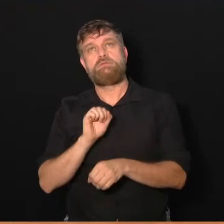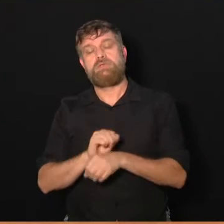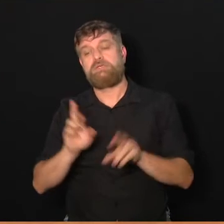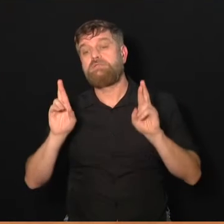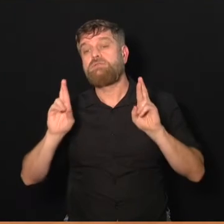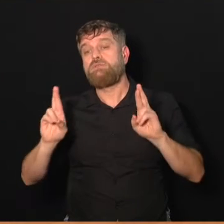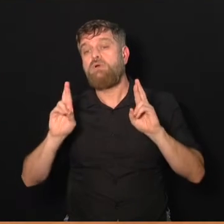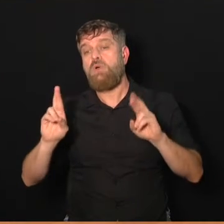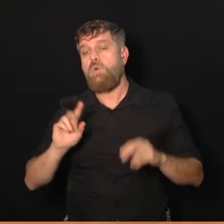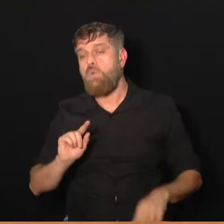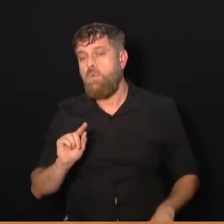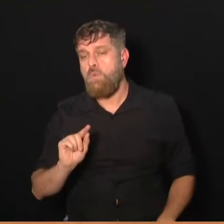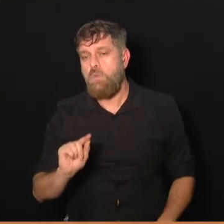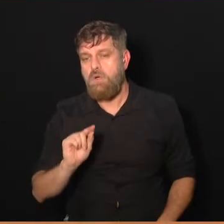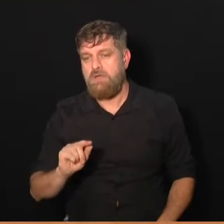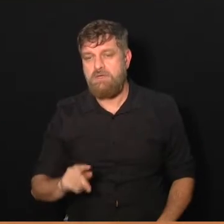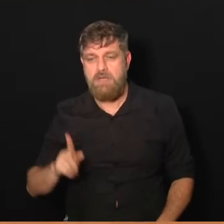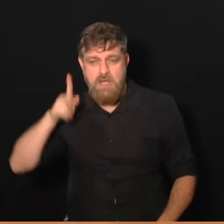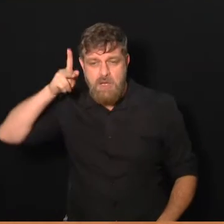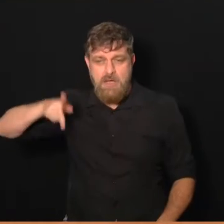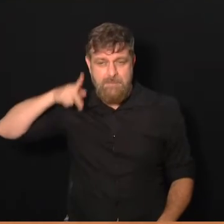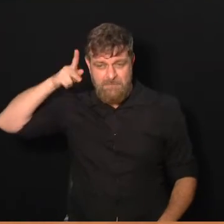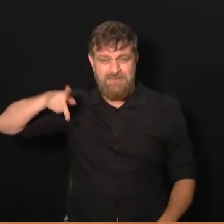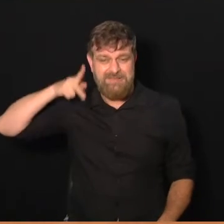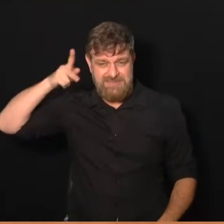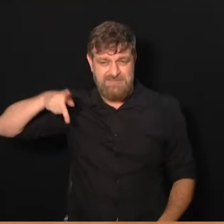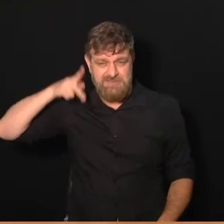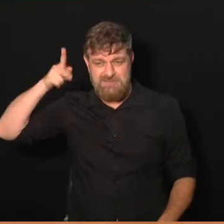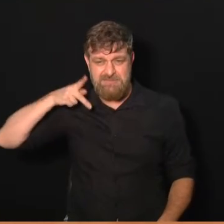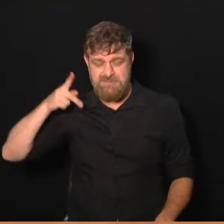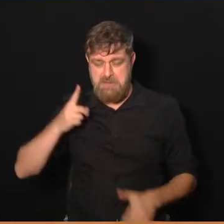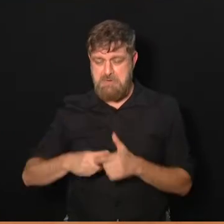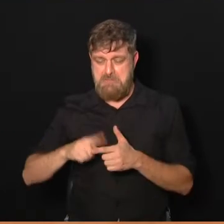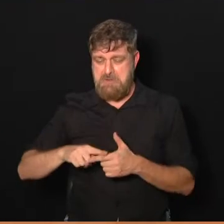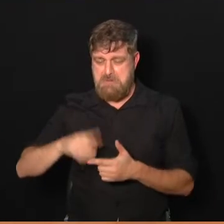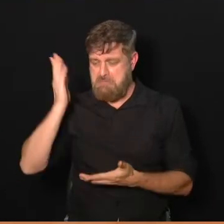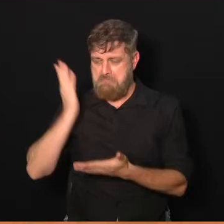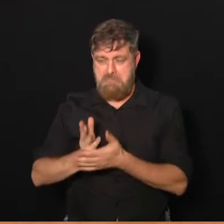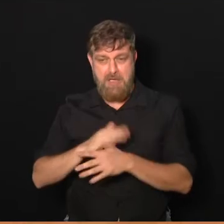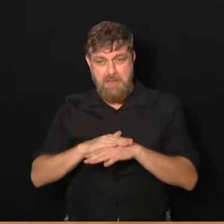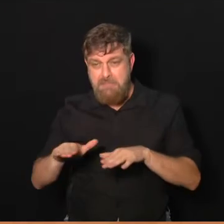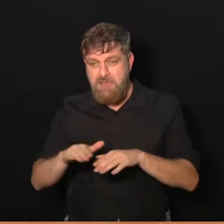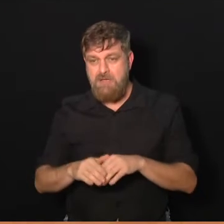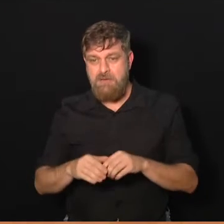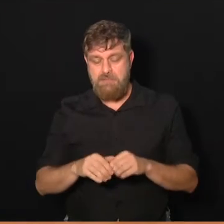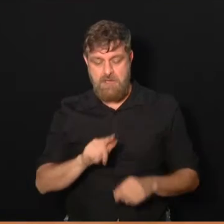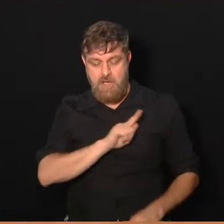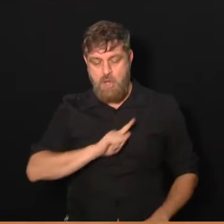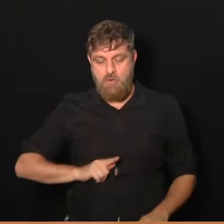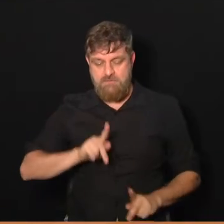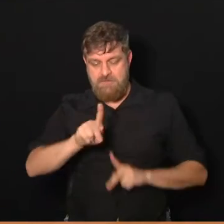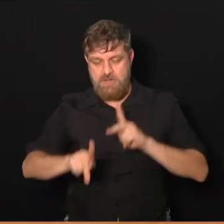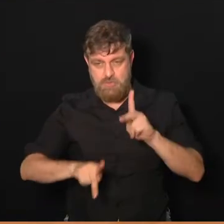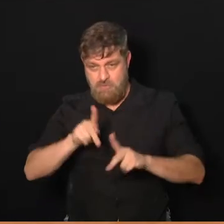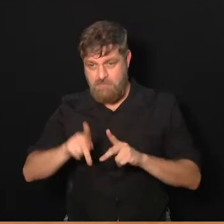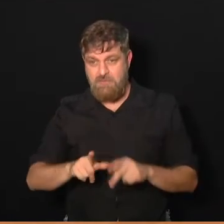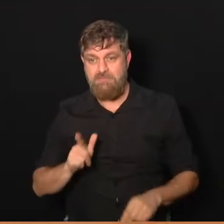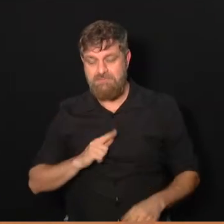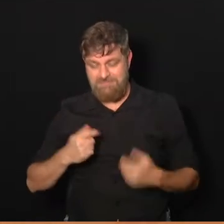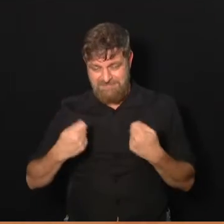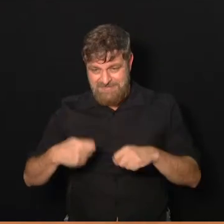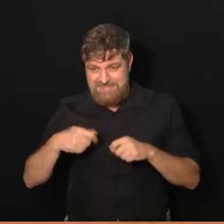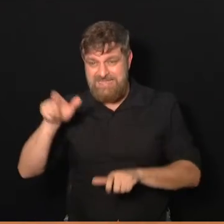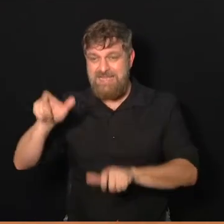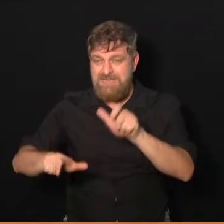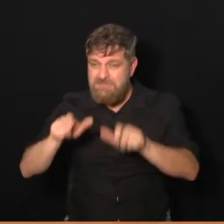que os políticos, né, resolvam as questões, mas a democracia é esse vai e vem. Então, esse